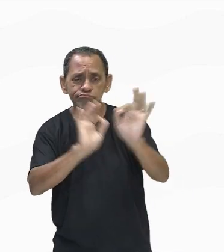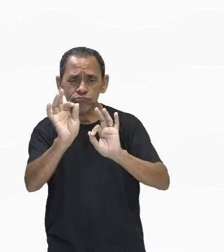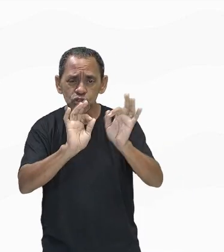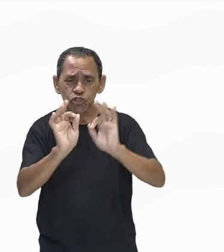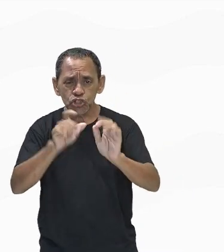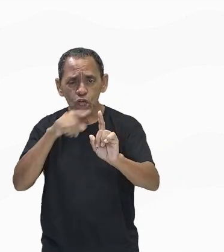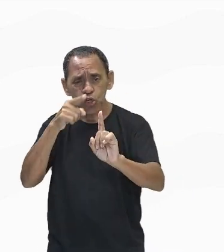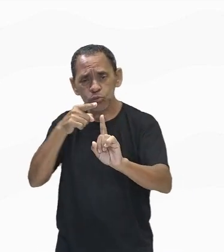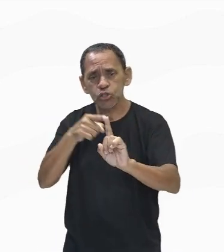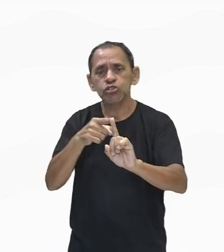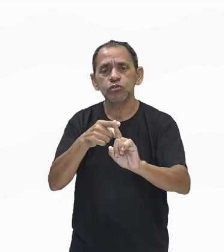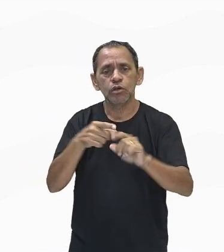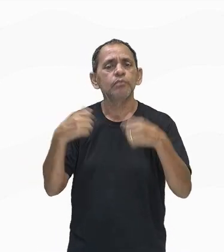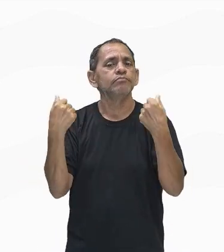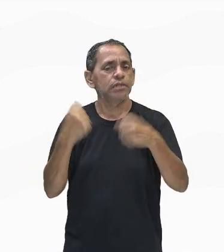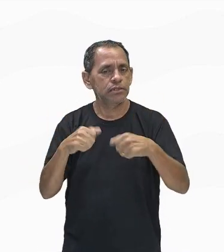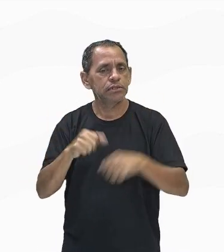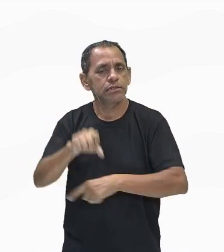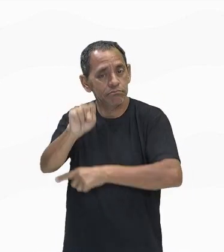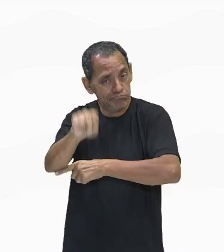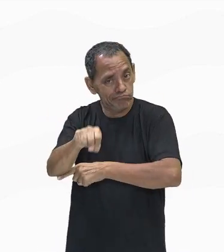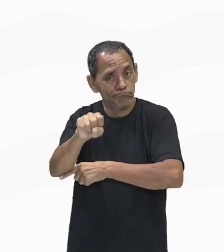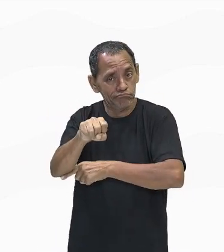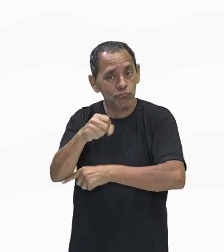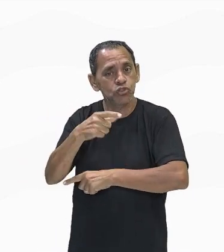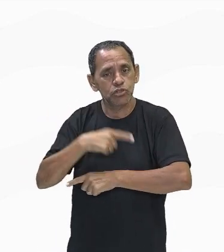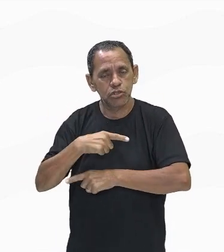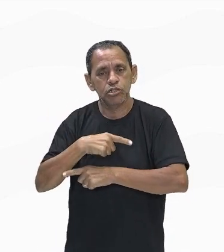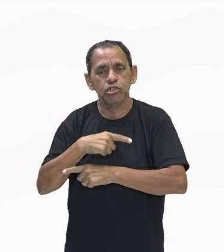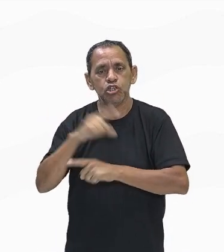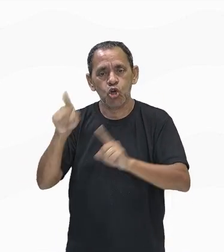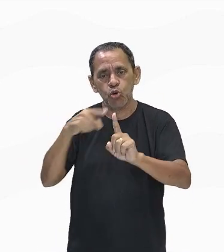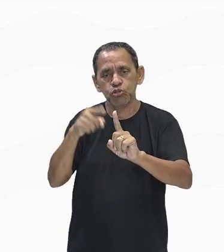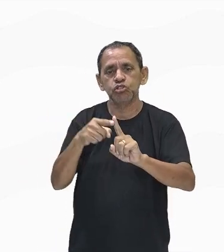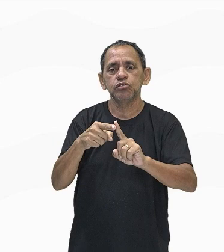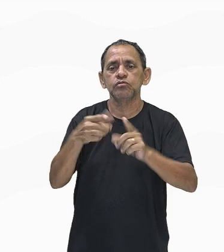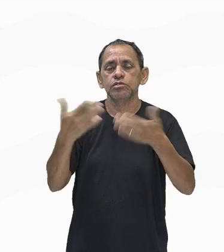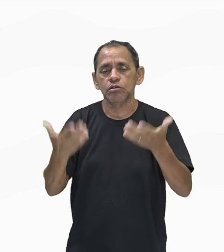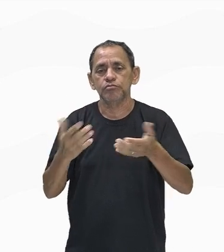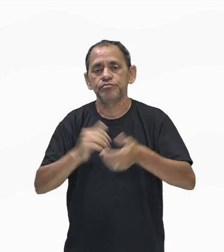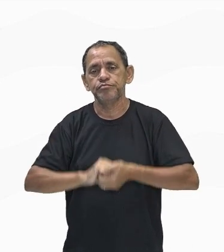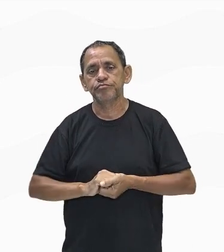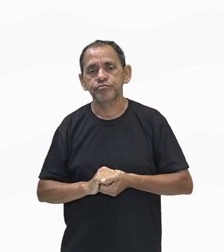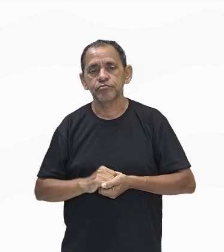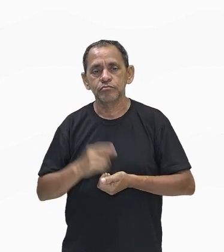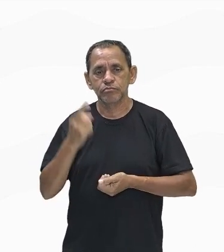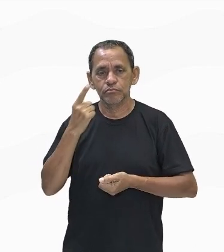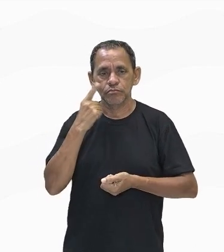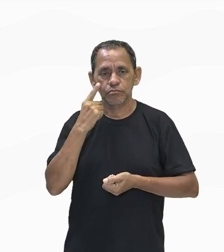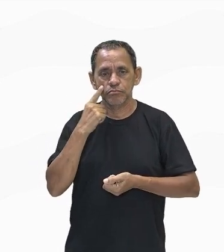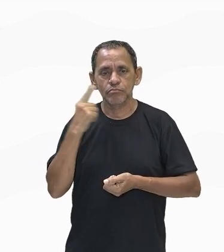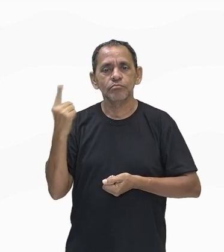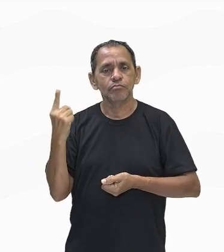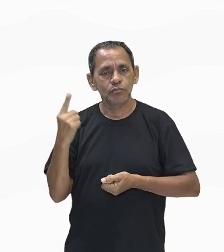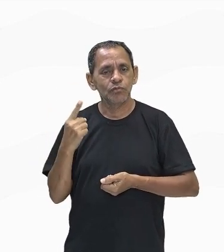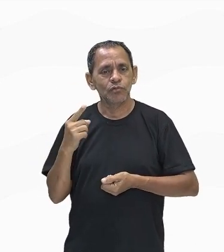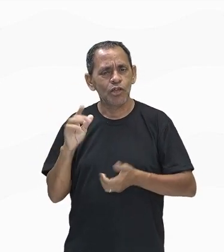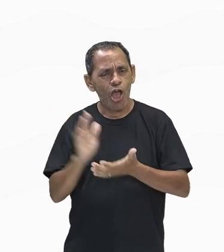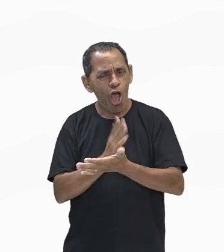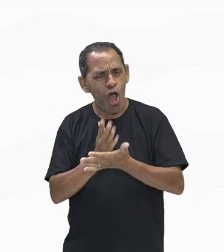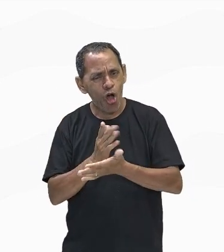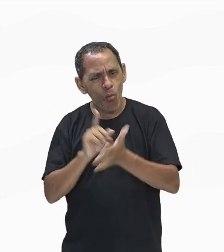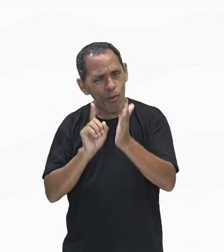gente necessariamente precisa ter objetivos. E aí para isso, né, eu trouxe umas perguntinhas aqui, né,